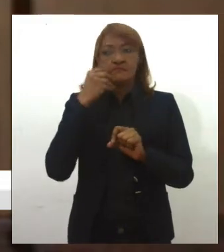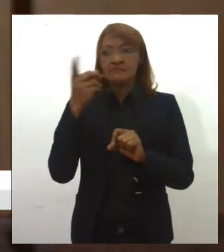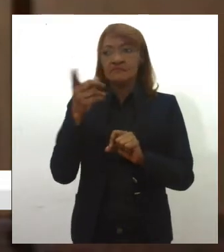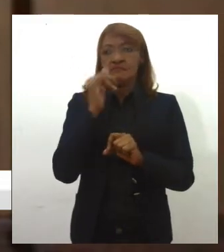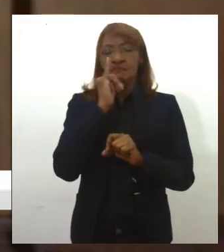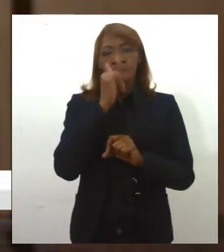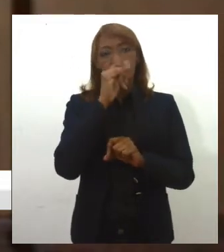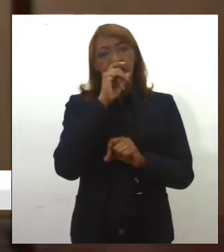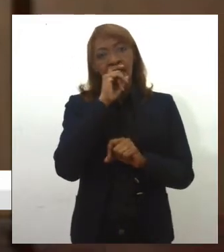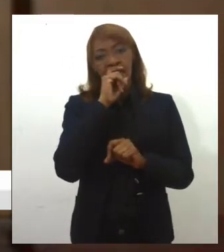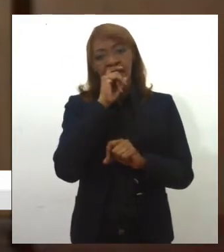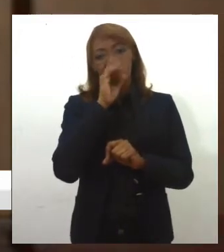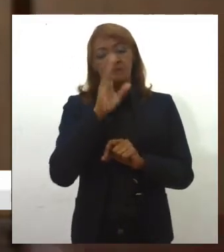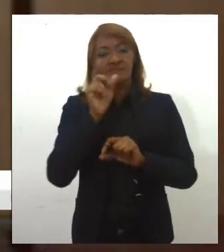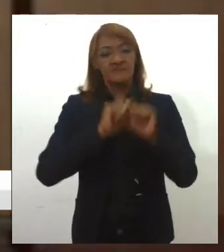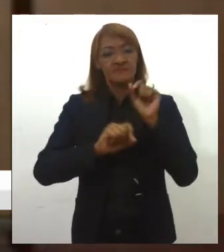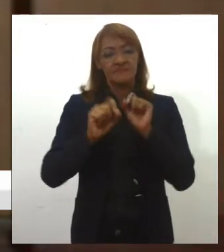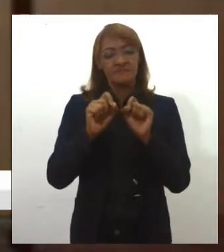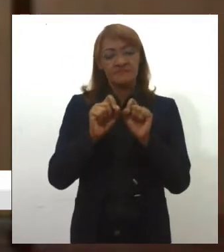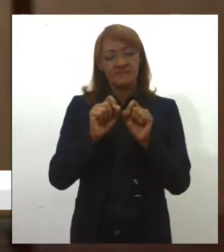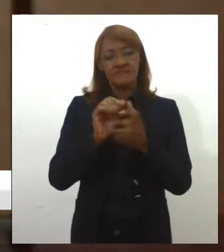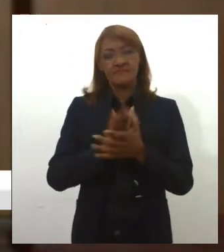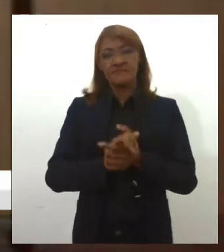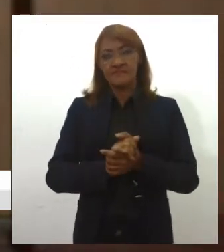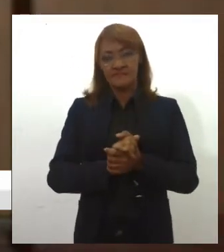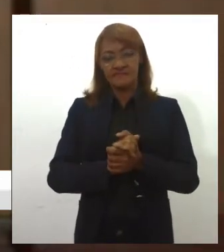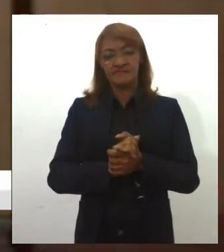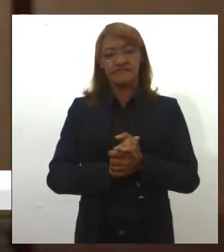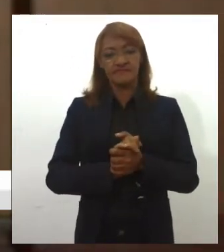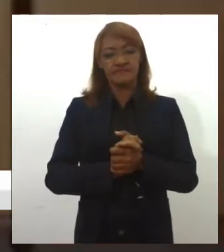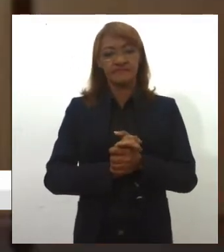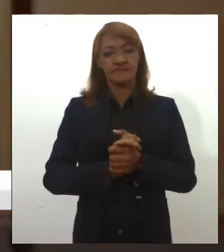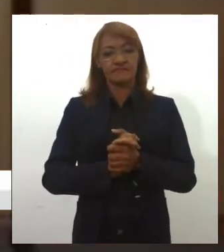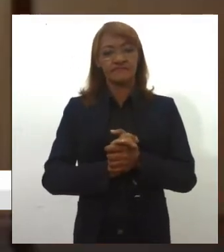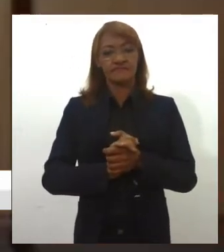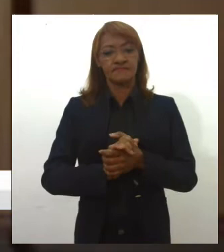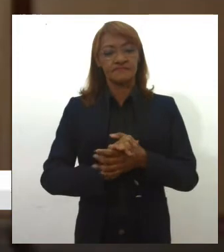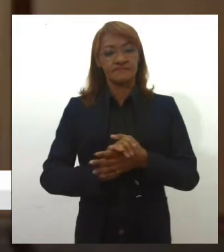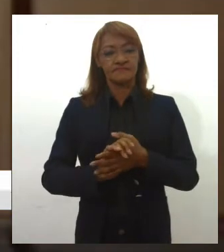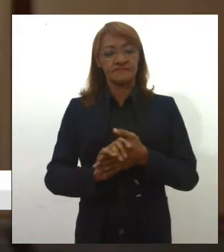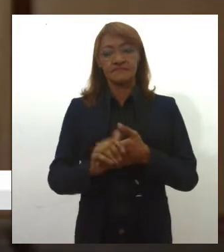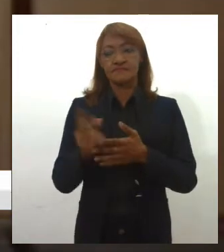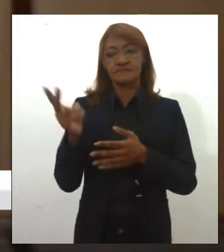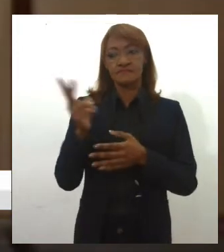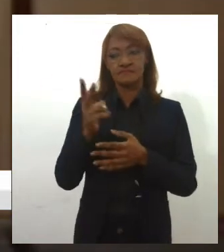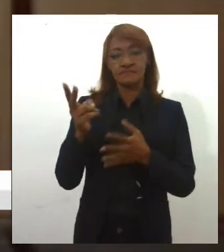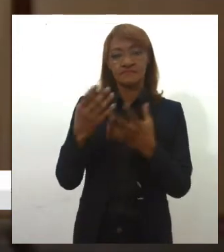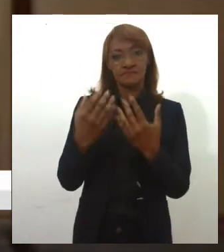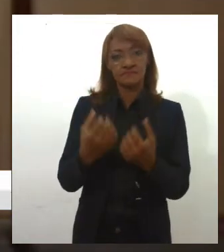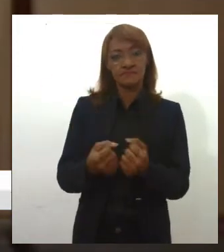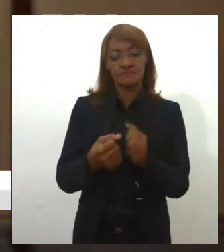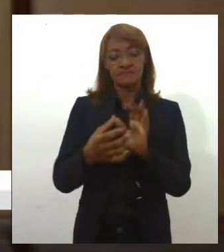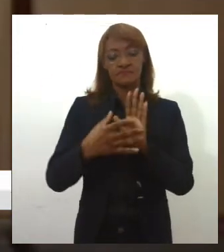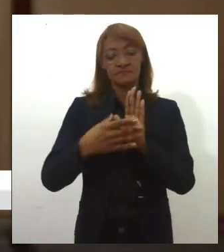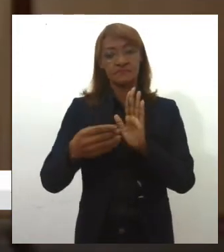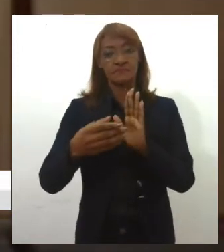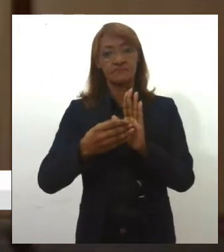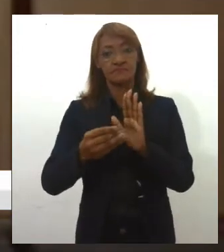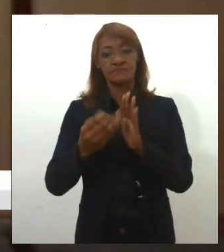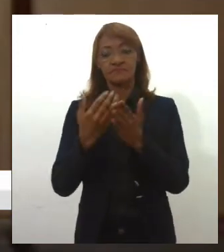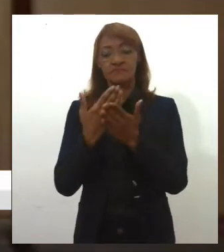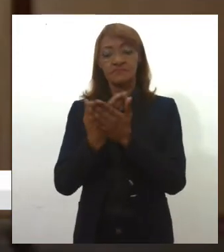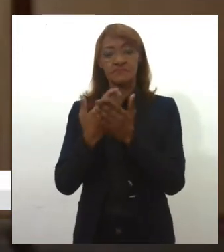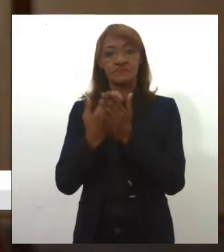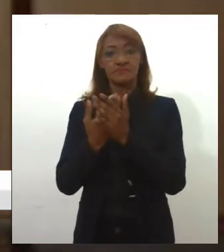ela fala do que foi que levou ela e o esposo a adotarem esse modelo com as suas duas